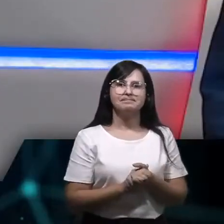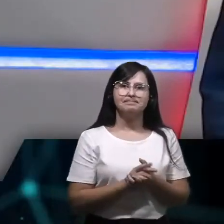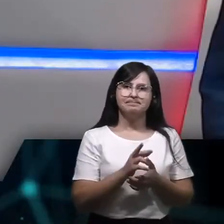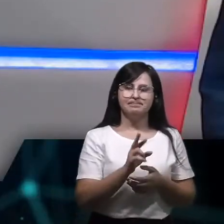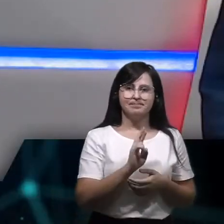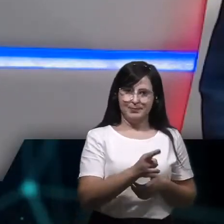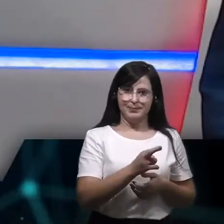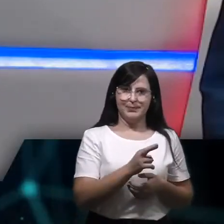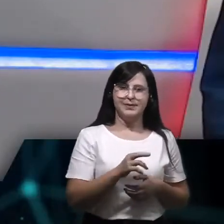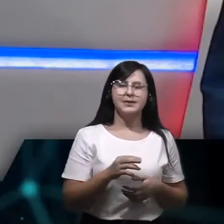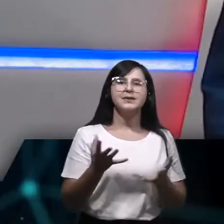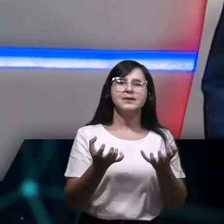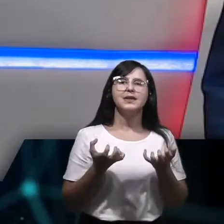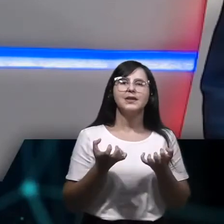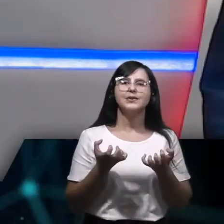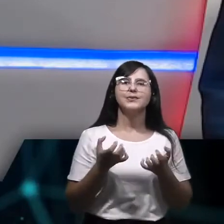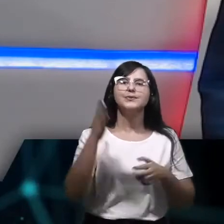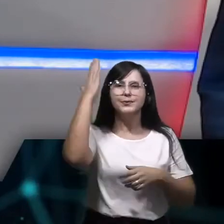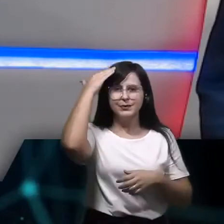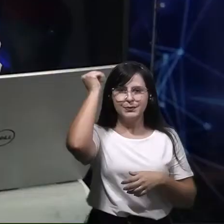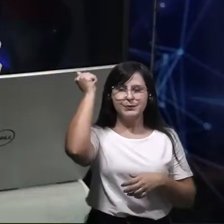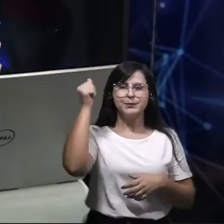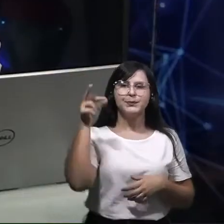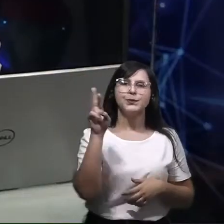a Rubens Nunes. Ok.